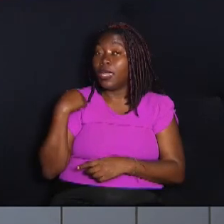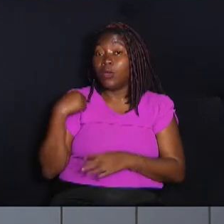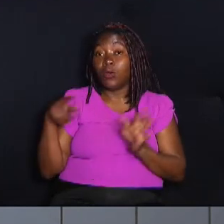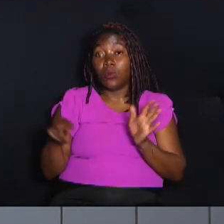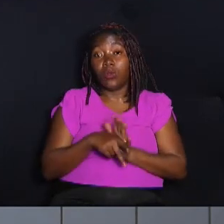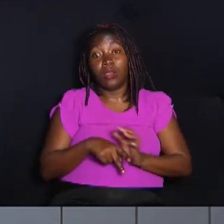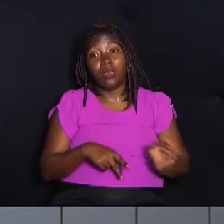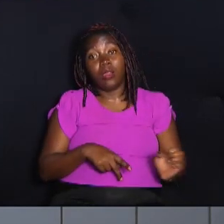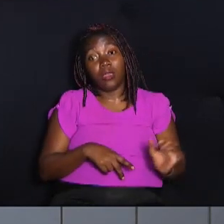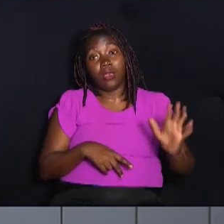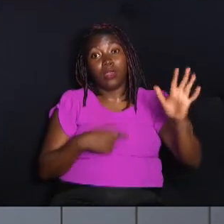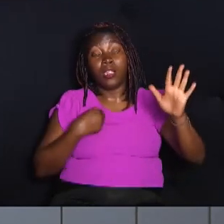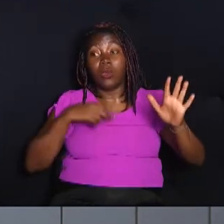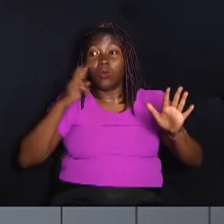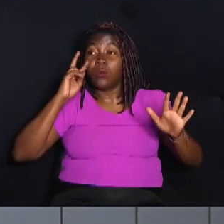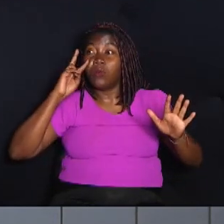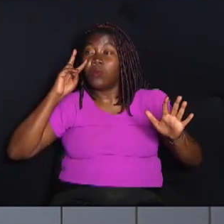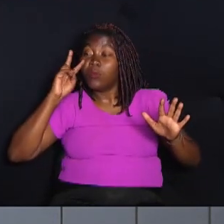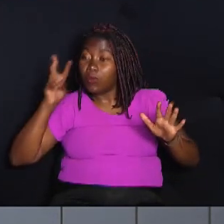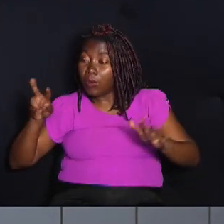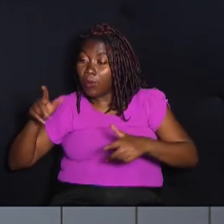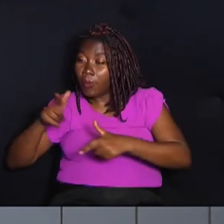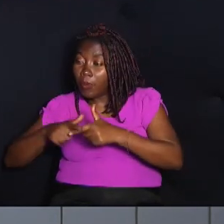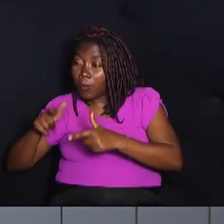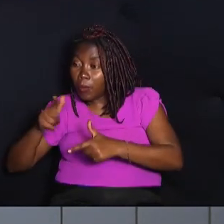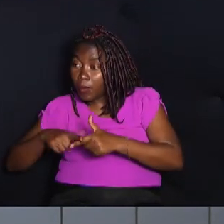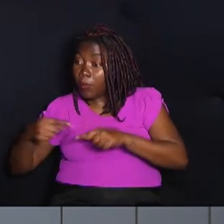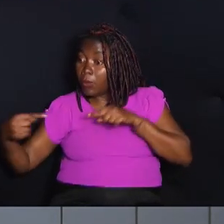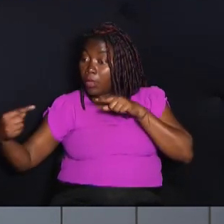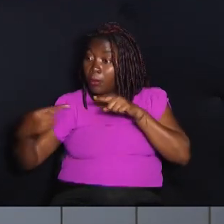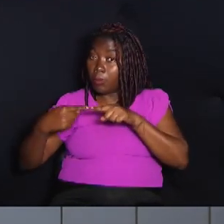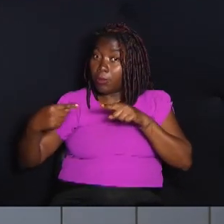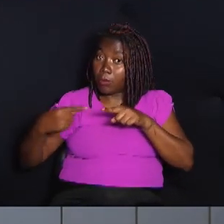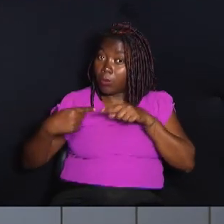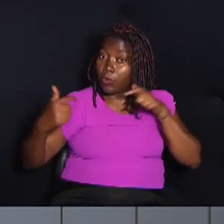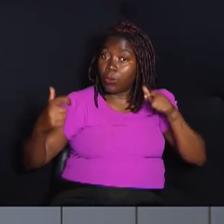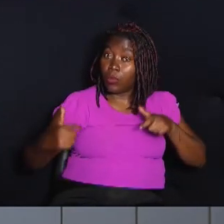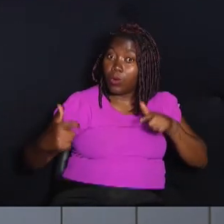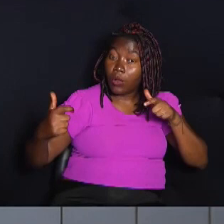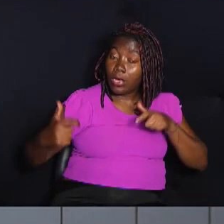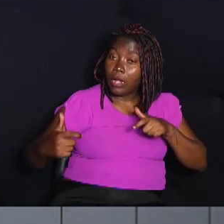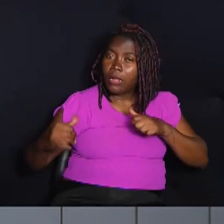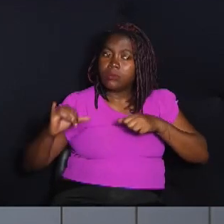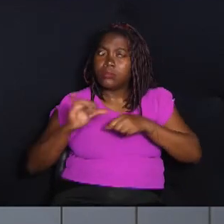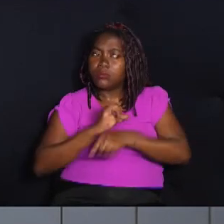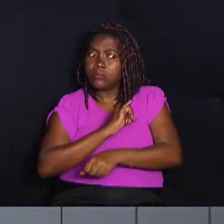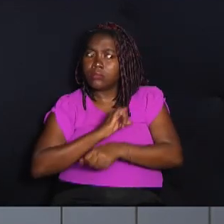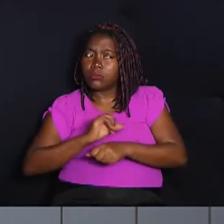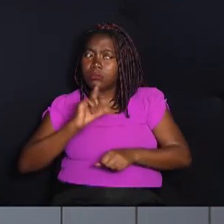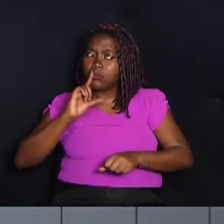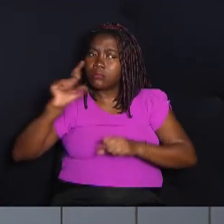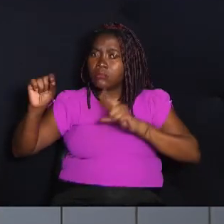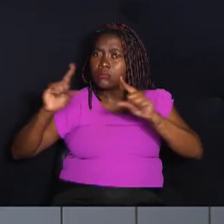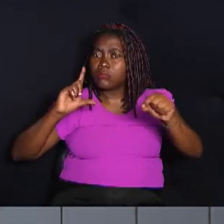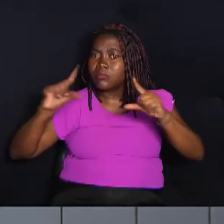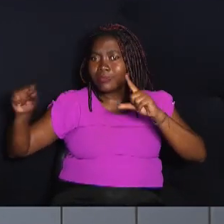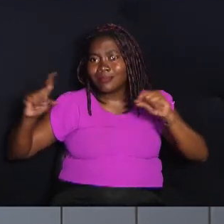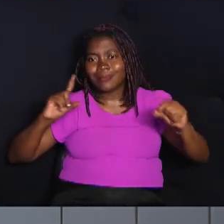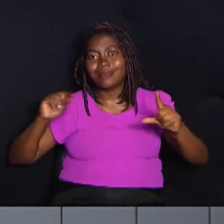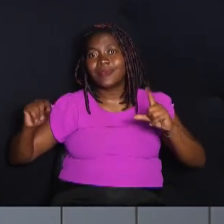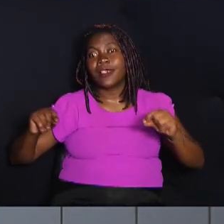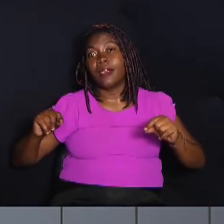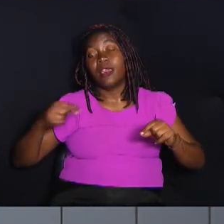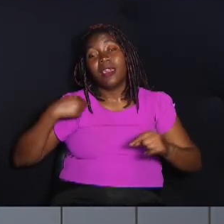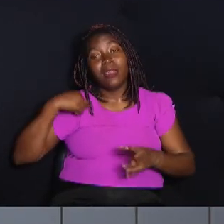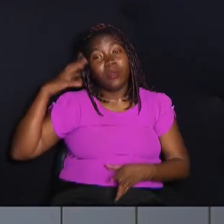olhando o problema de onde eu estou, tá certo? E as saídas possíveis, que é o que a gente entende, porque eu entendo assim,